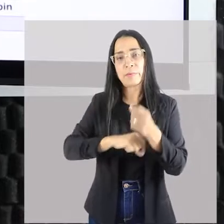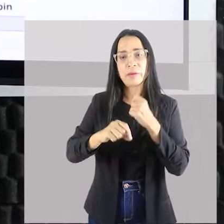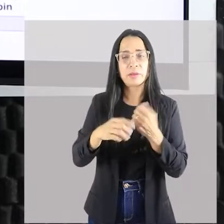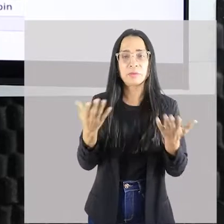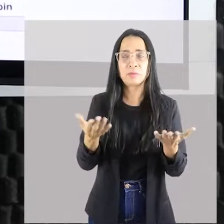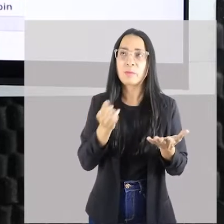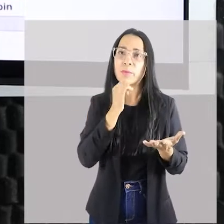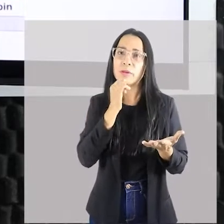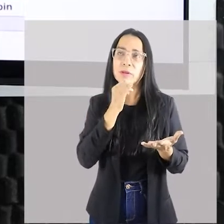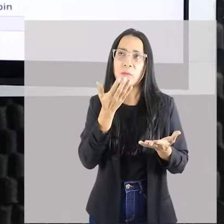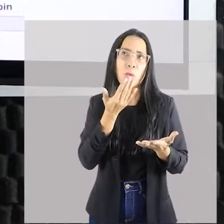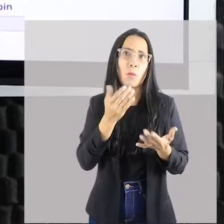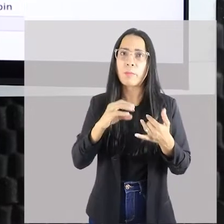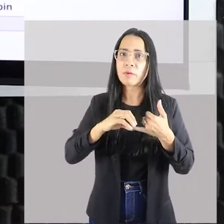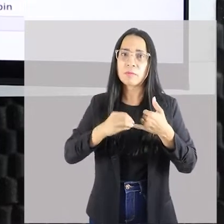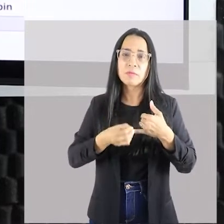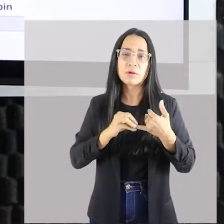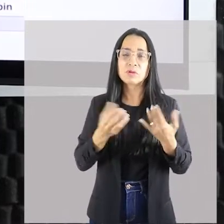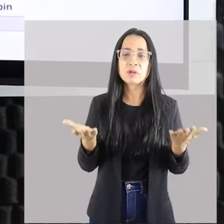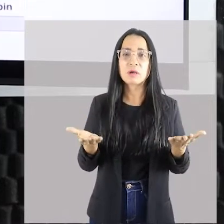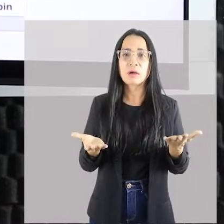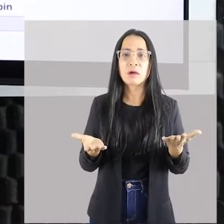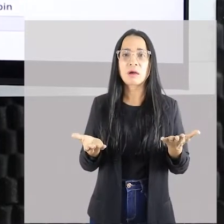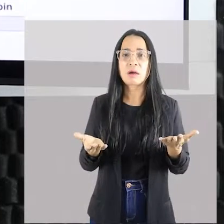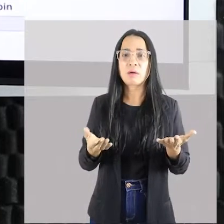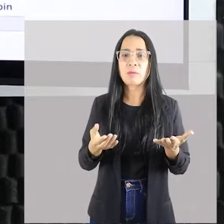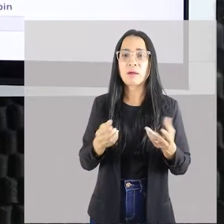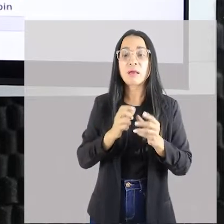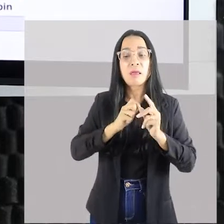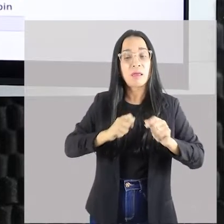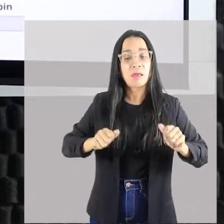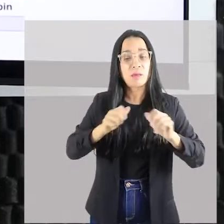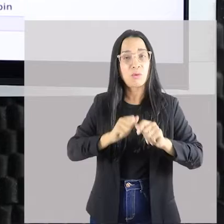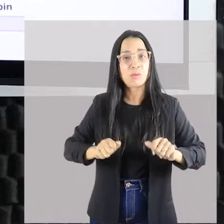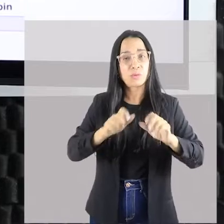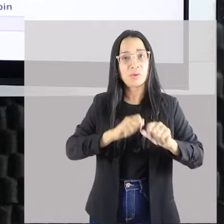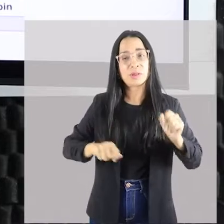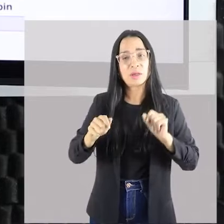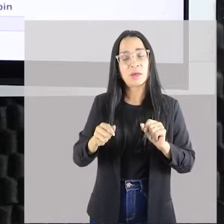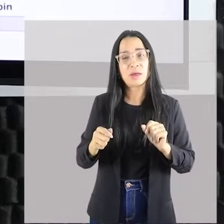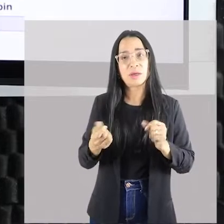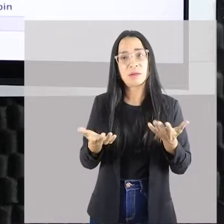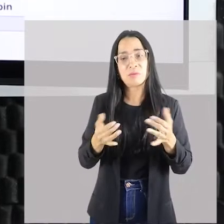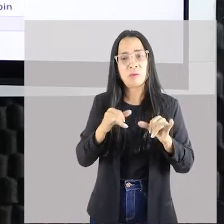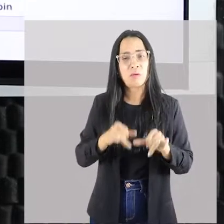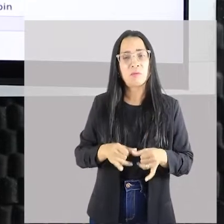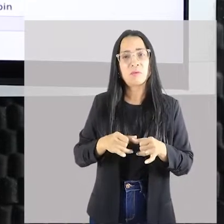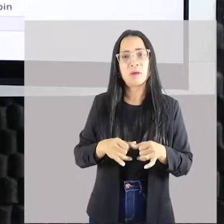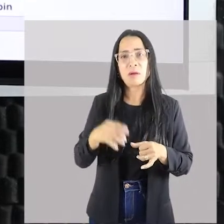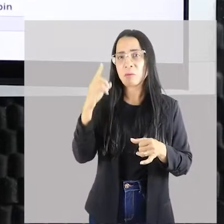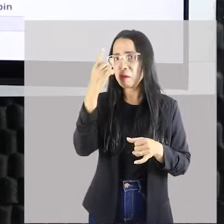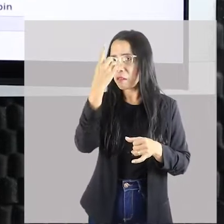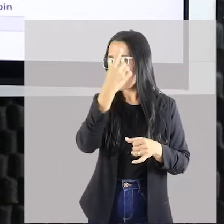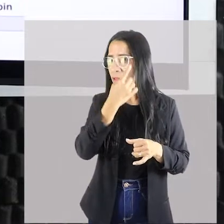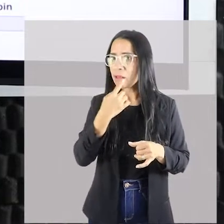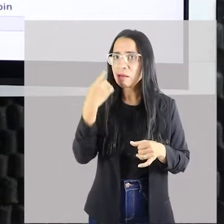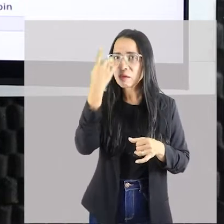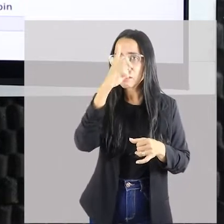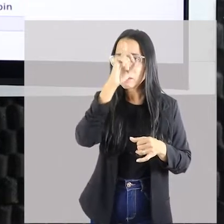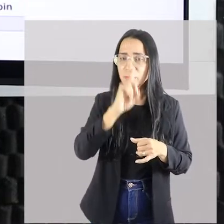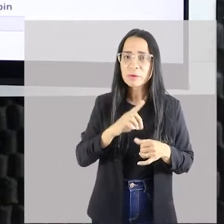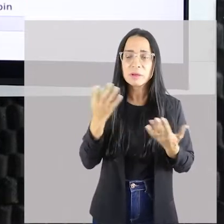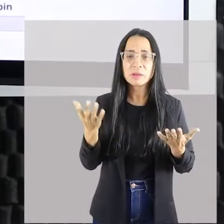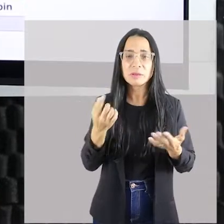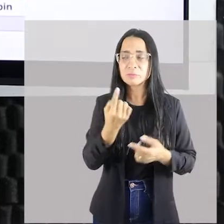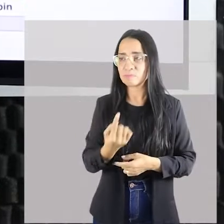comendo feijão, né? Não tô comendo jussara ali, vou ficar anêmico, certo? Mas essa anemia aqui, gente,